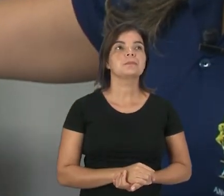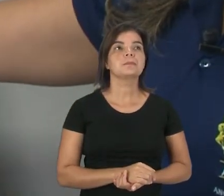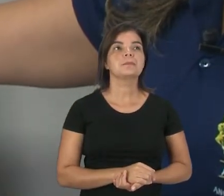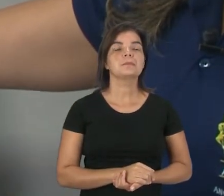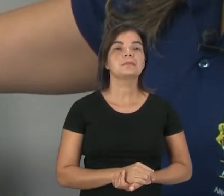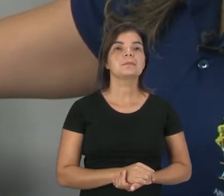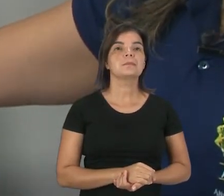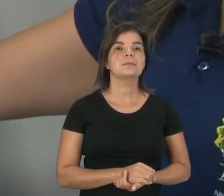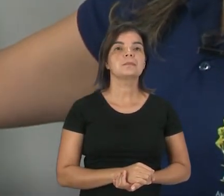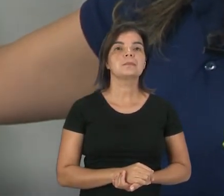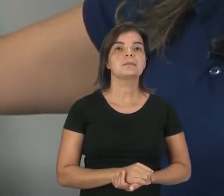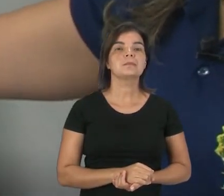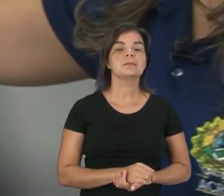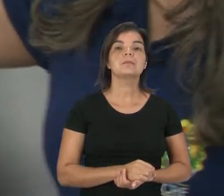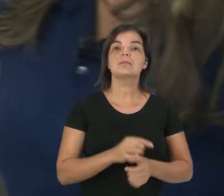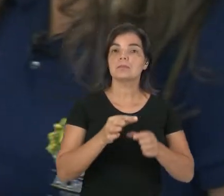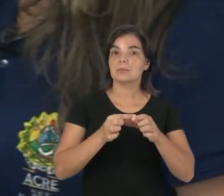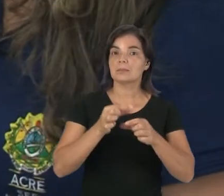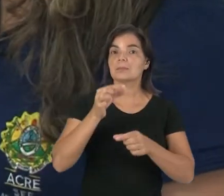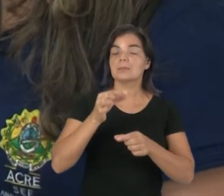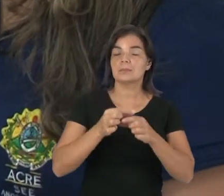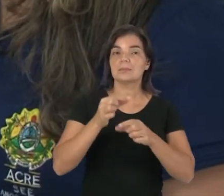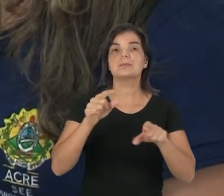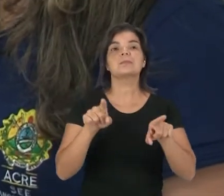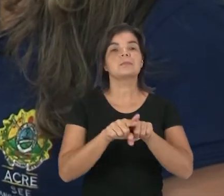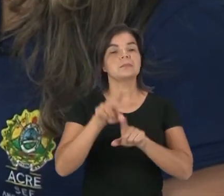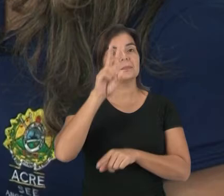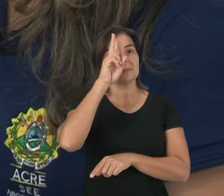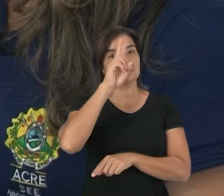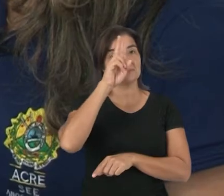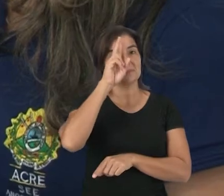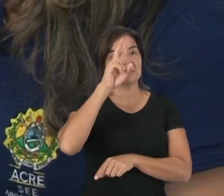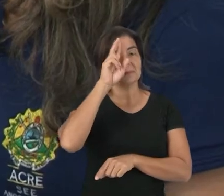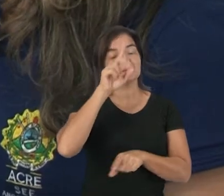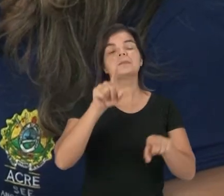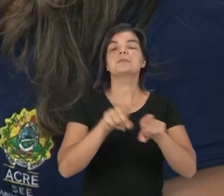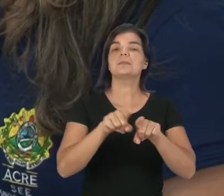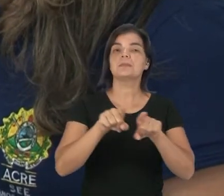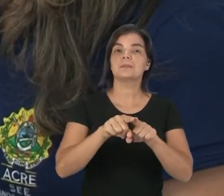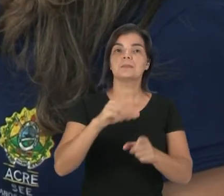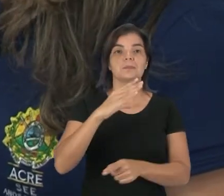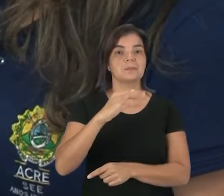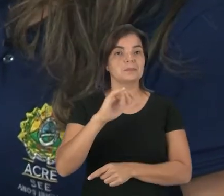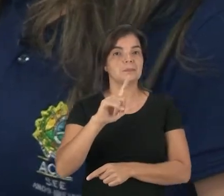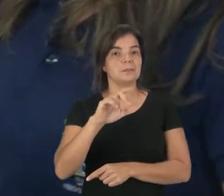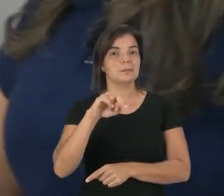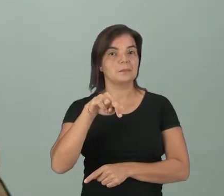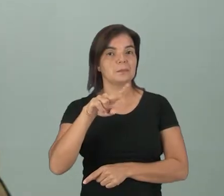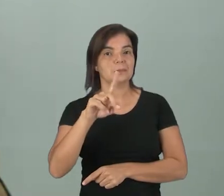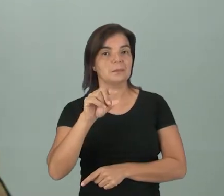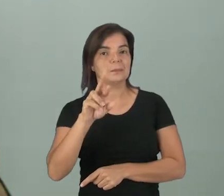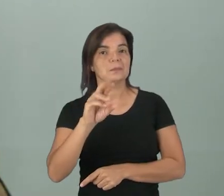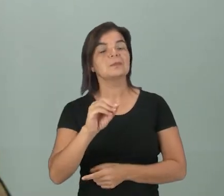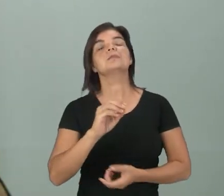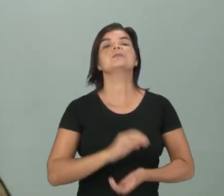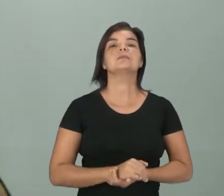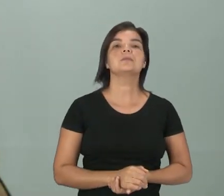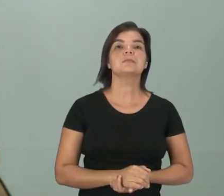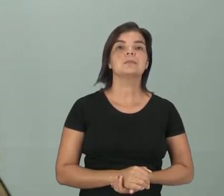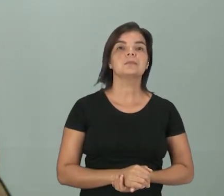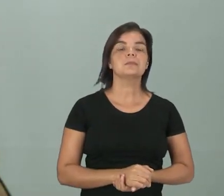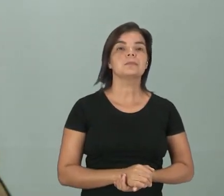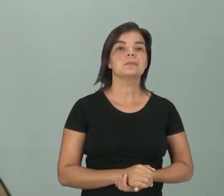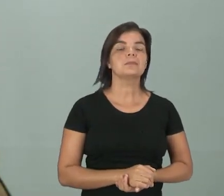aqui a pilha, que nos lembra o cilindro, não é mesmo? E aí, tem mais